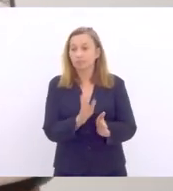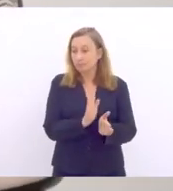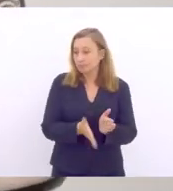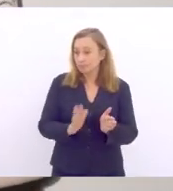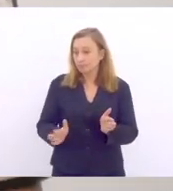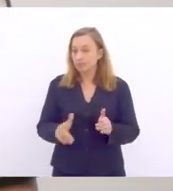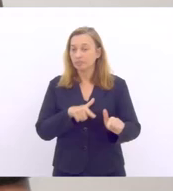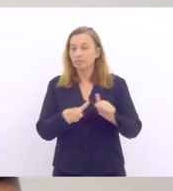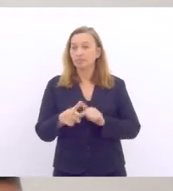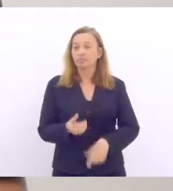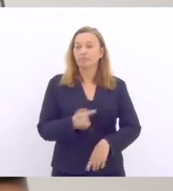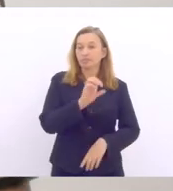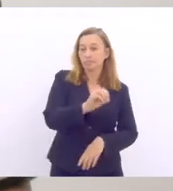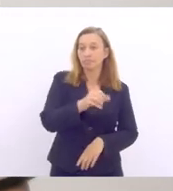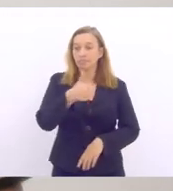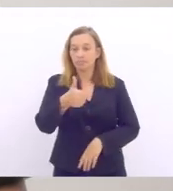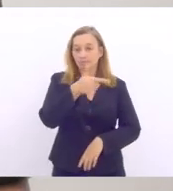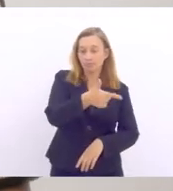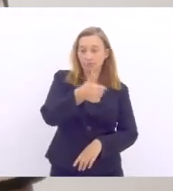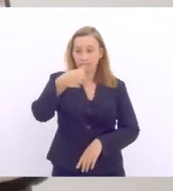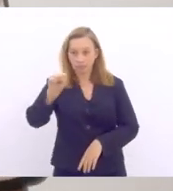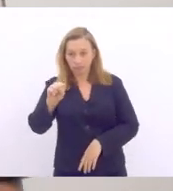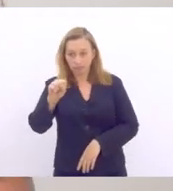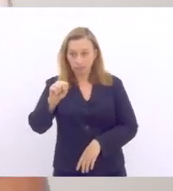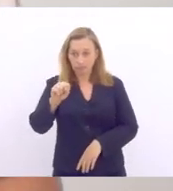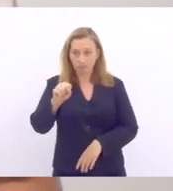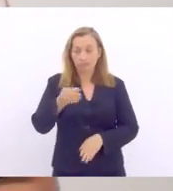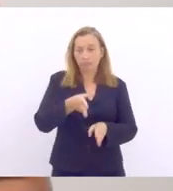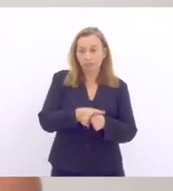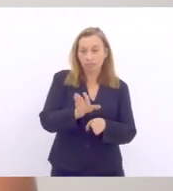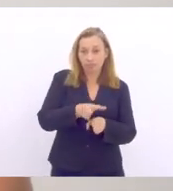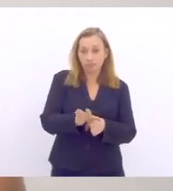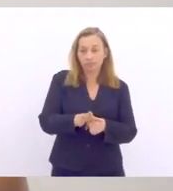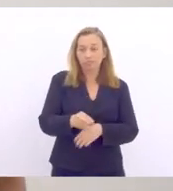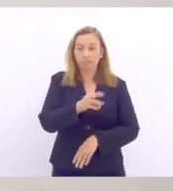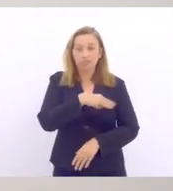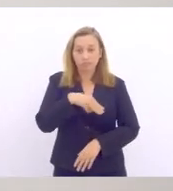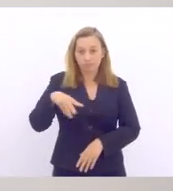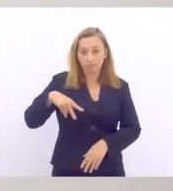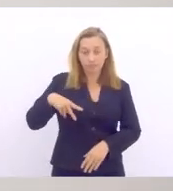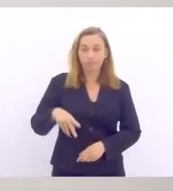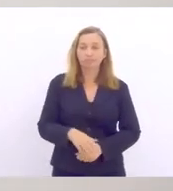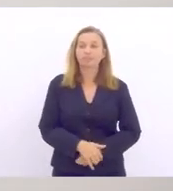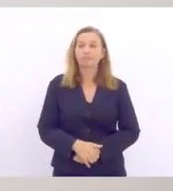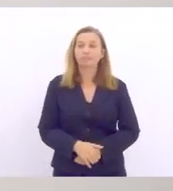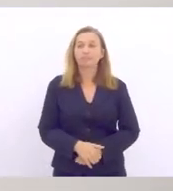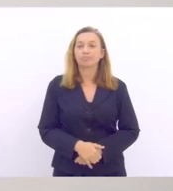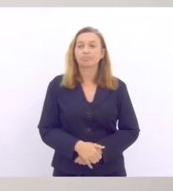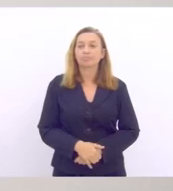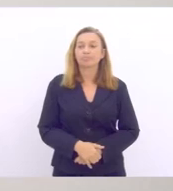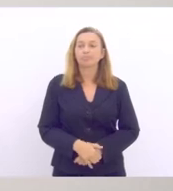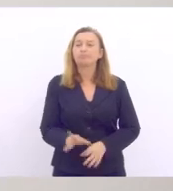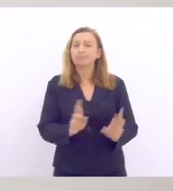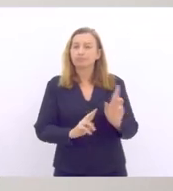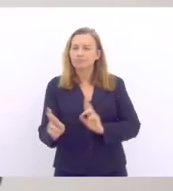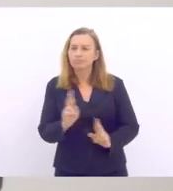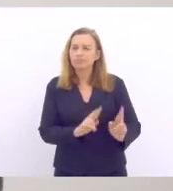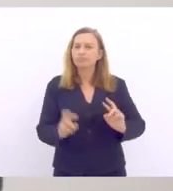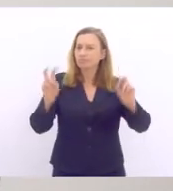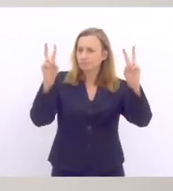serviço número 01 de 2018, uma orientação do Ministério Público, né, que foi feita com relação à